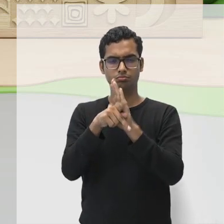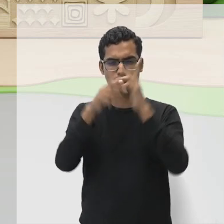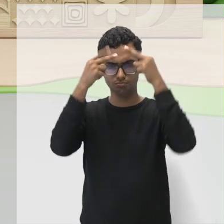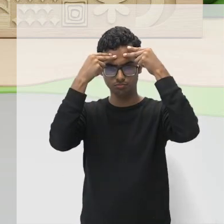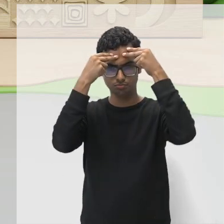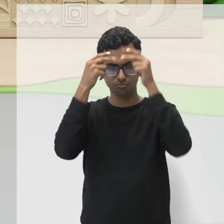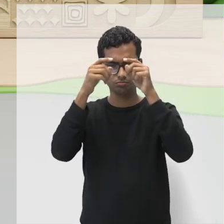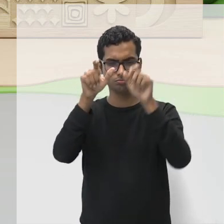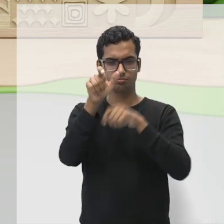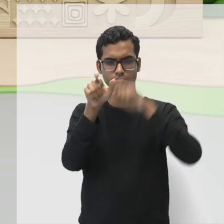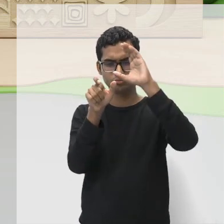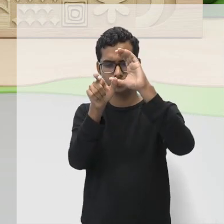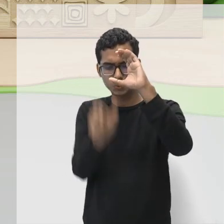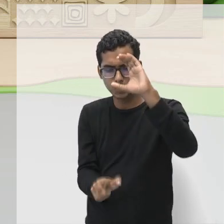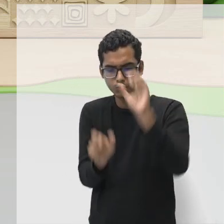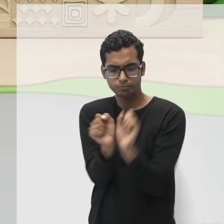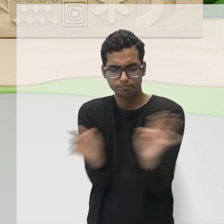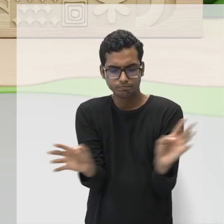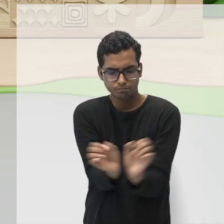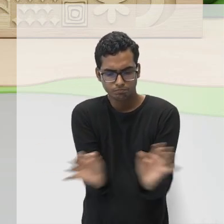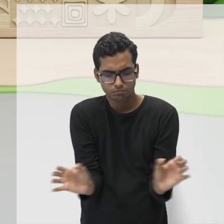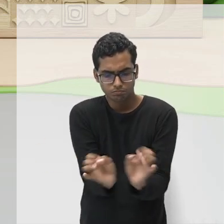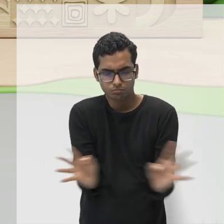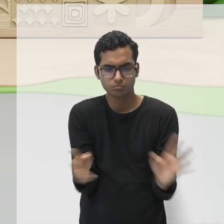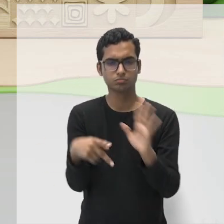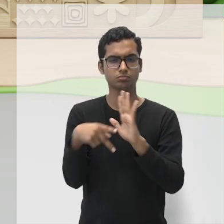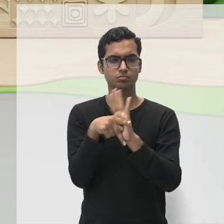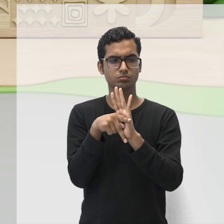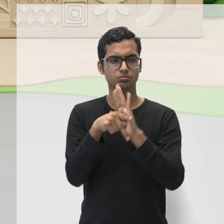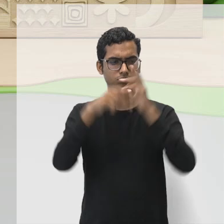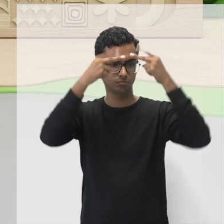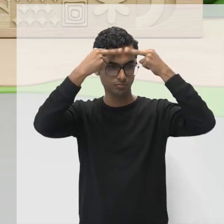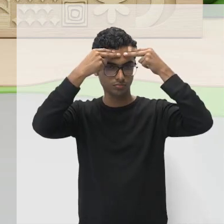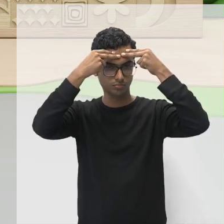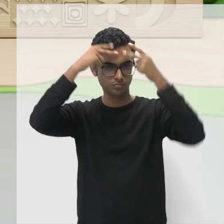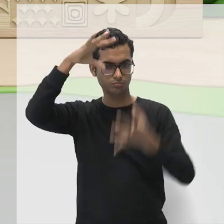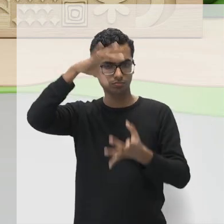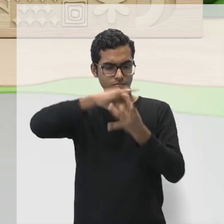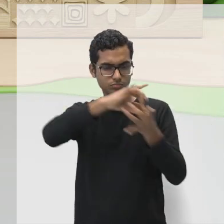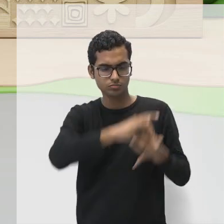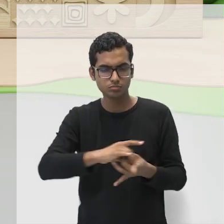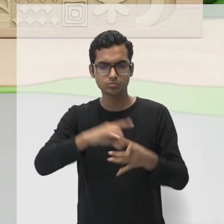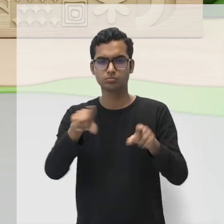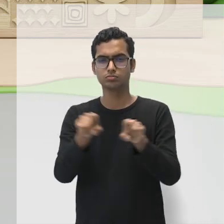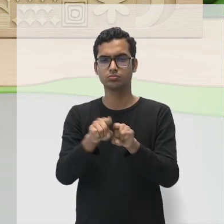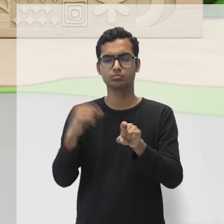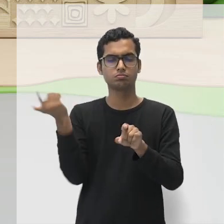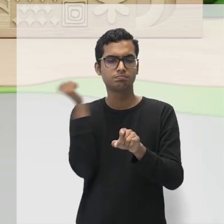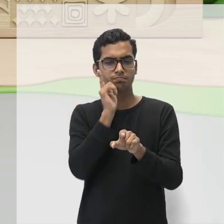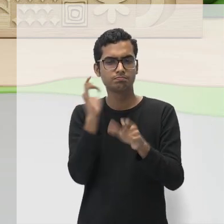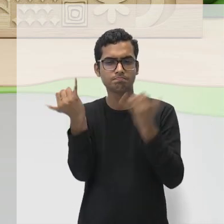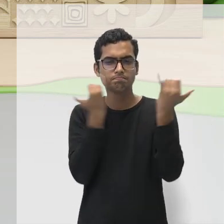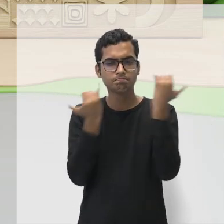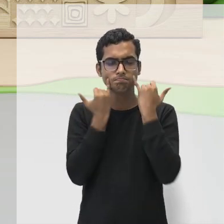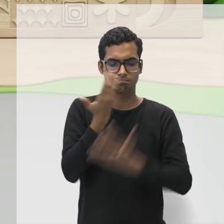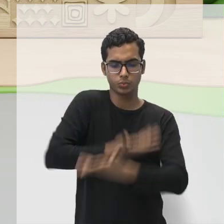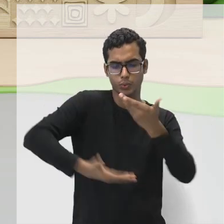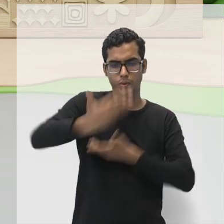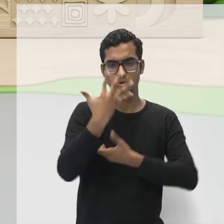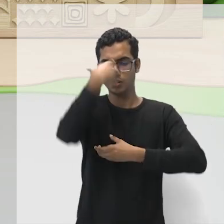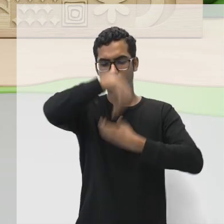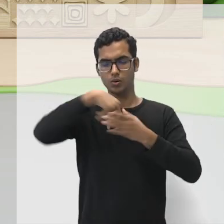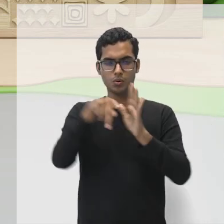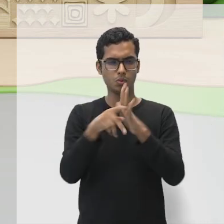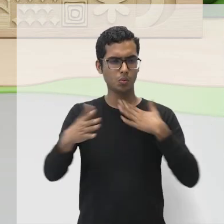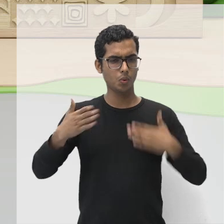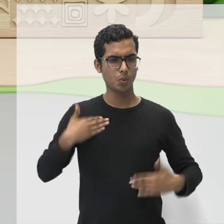periférico, onde os neurônios se conectam e trocam informações, tá? Então, vai haver